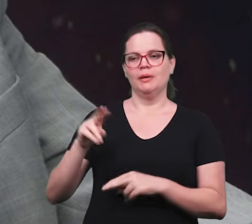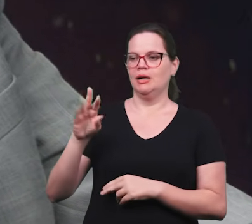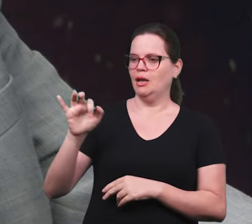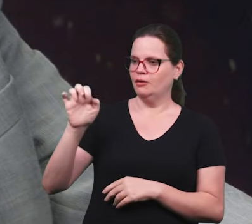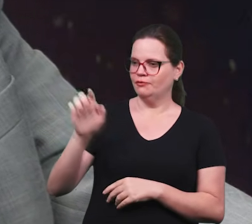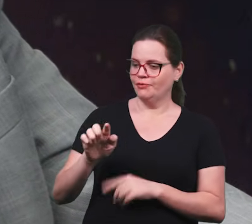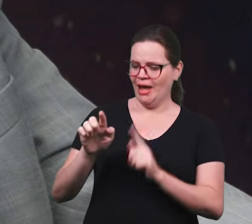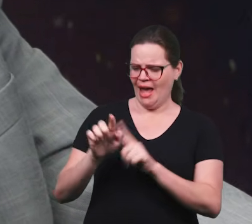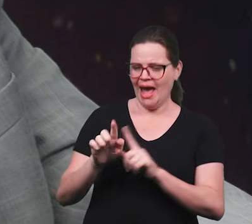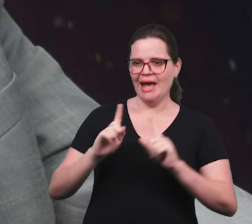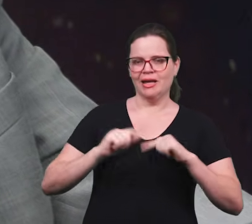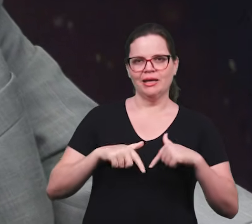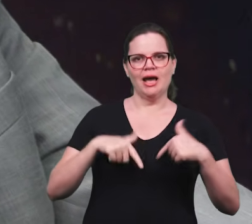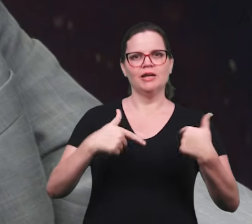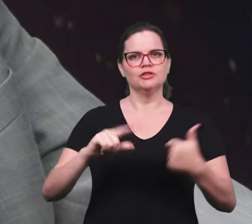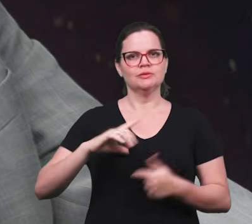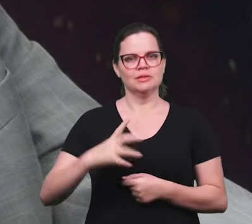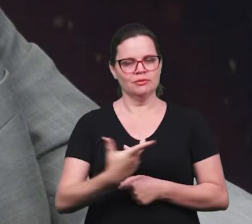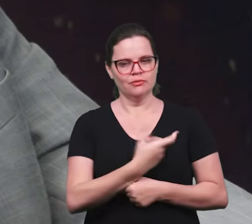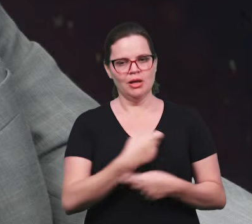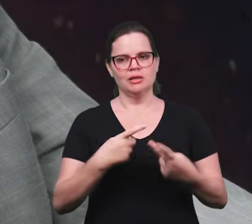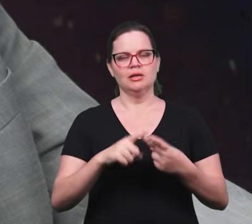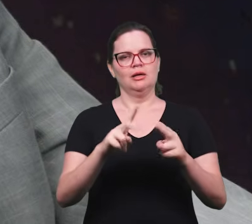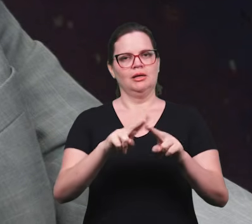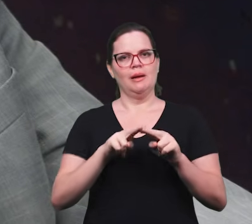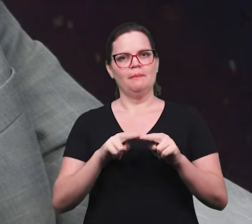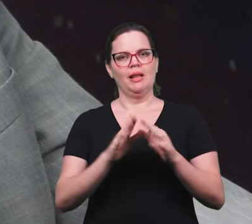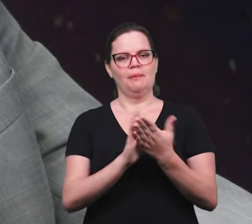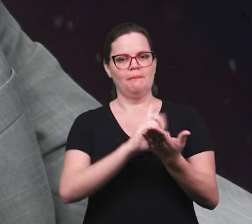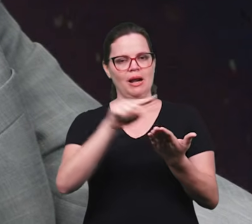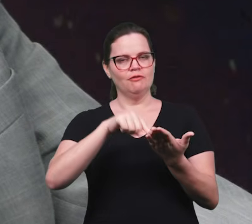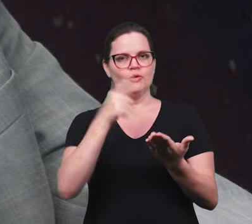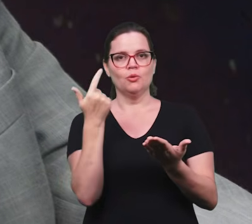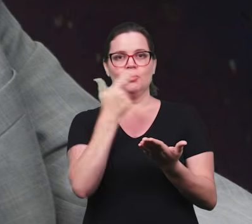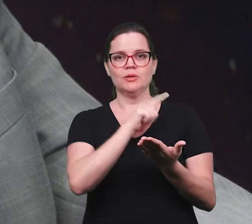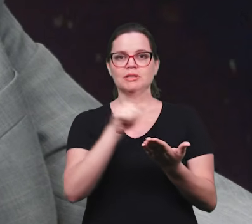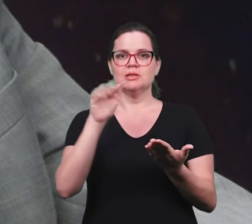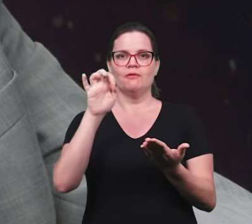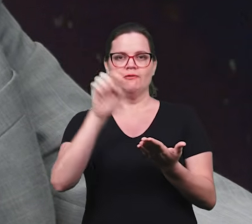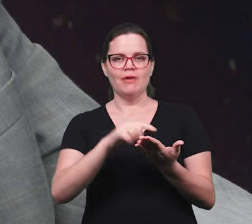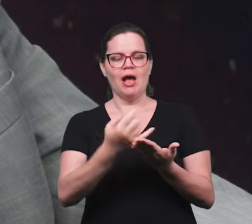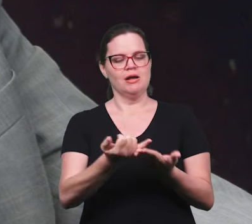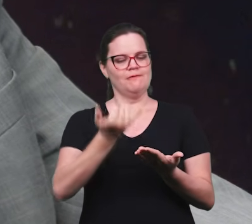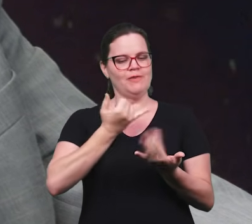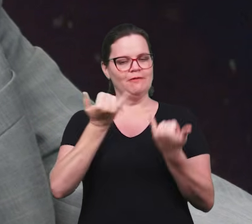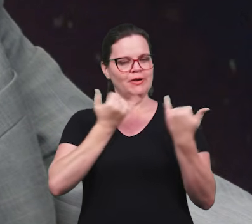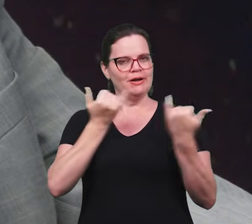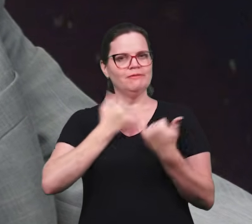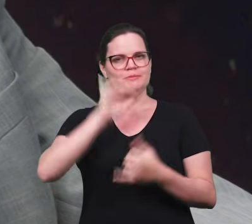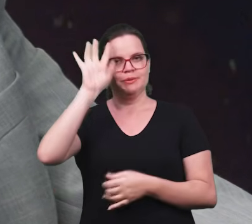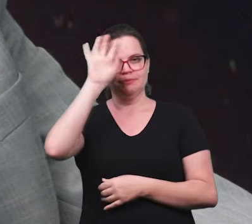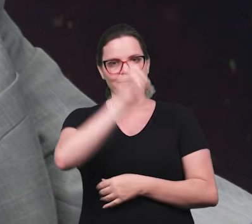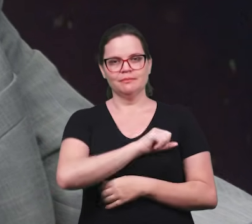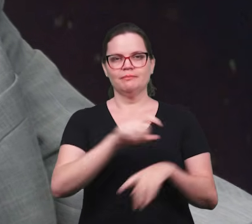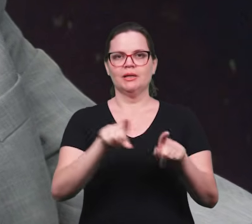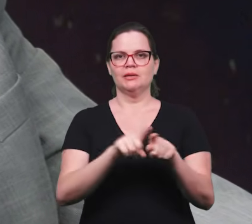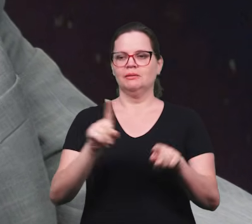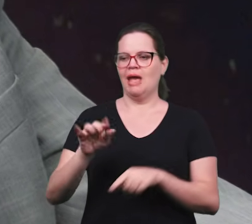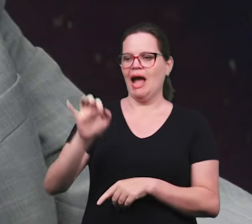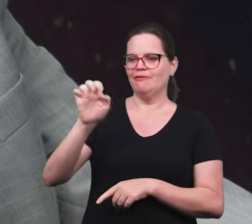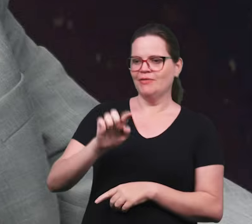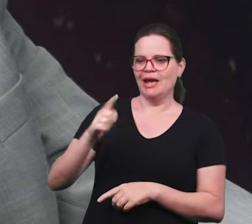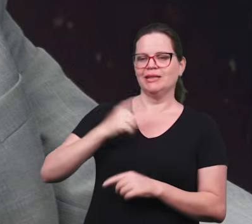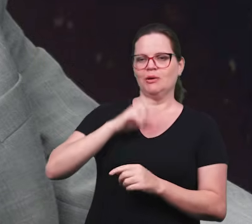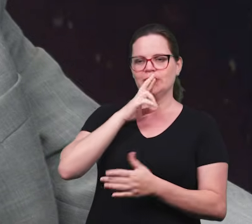a justificação, que a fé vem pela palavra, e depois João ele vai trazer que a fé produz a